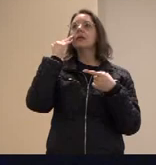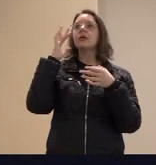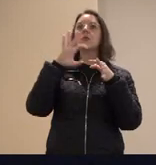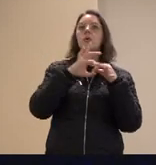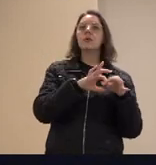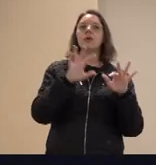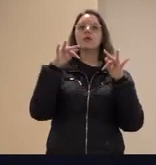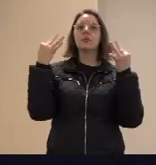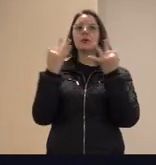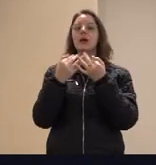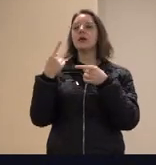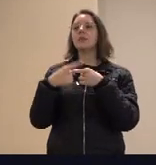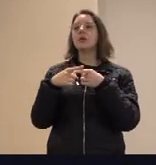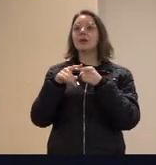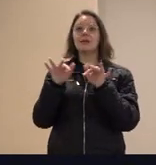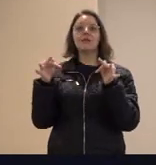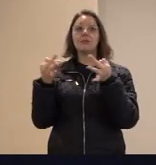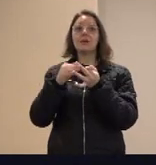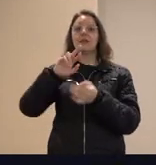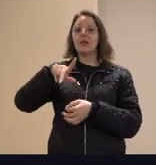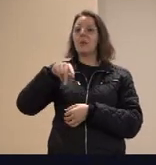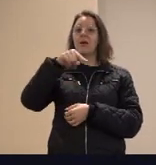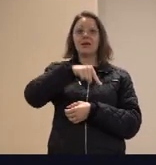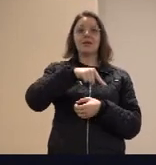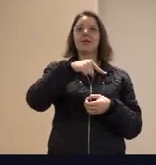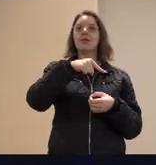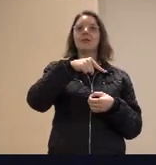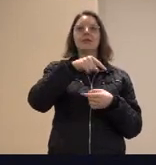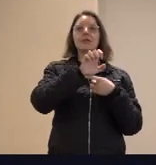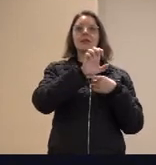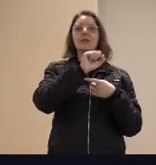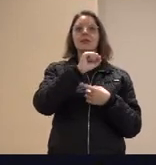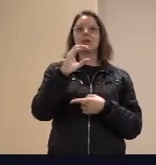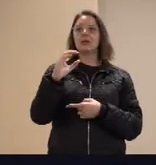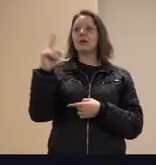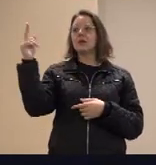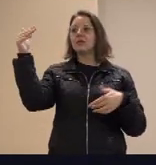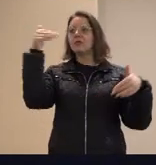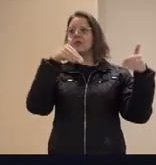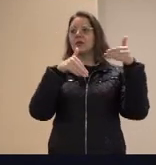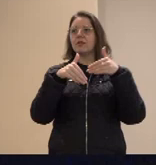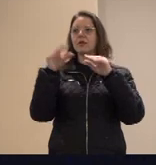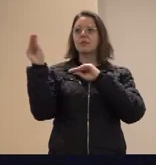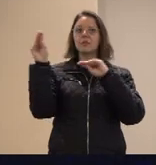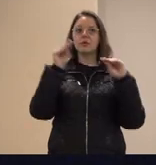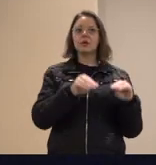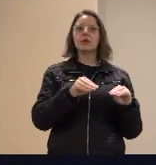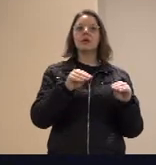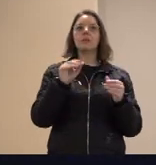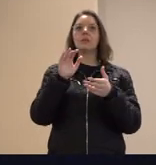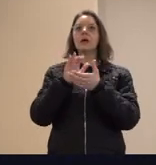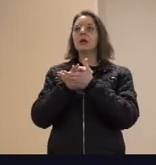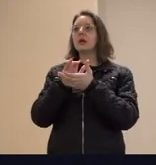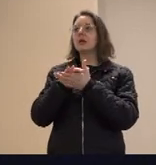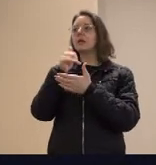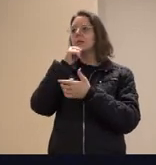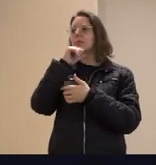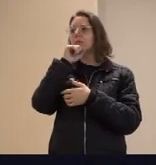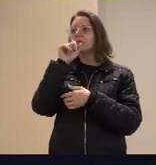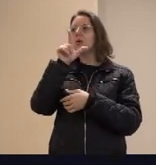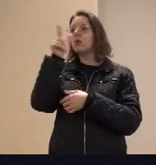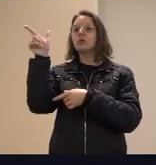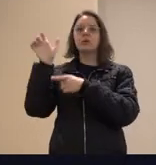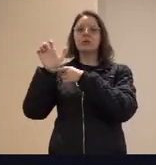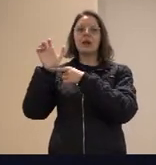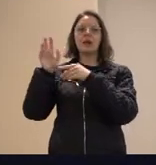familiar, porque a família não é de Santa Catarina, eles vieram do Maranhão, tanto o marido quanto mãe, todos vieram de lá. Então, a gente